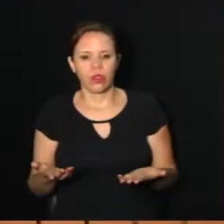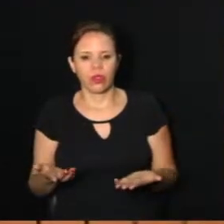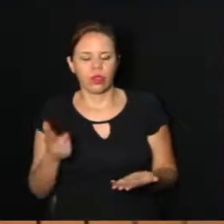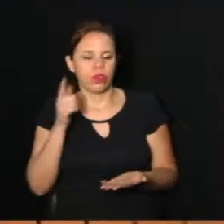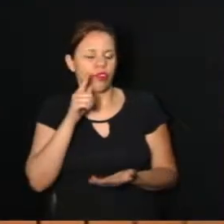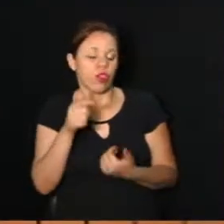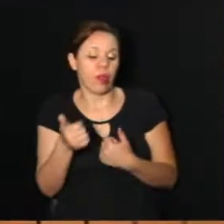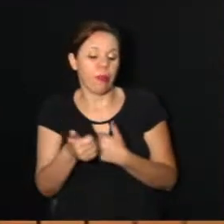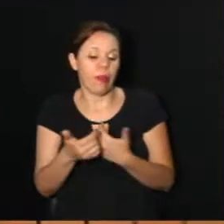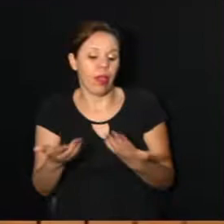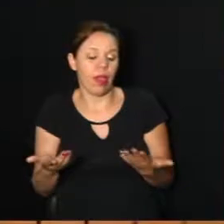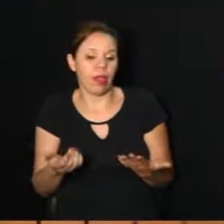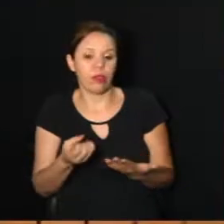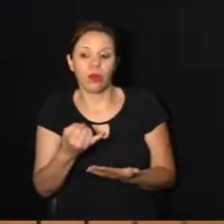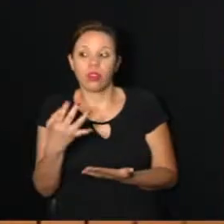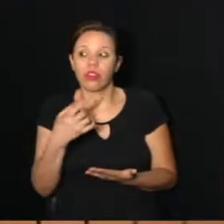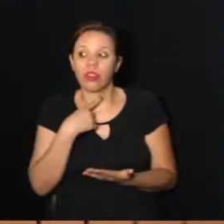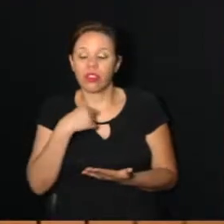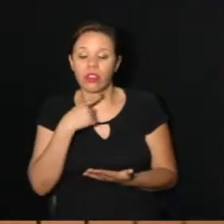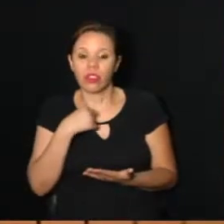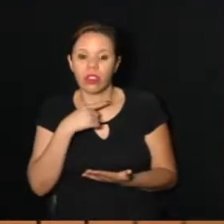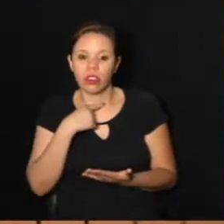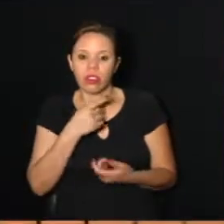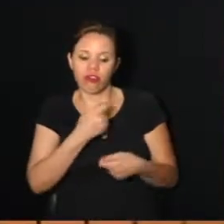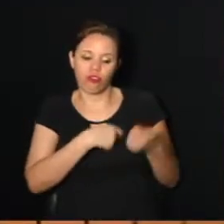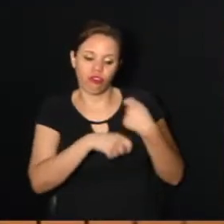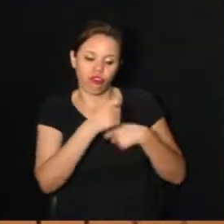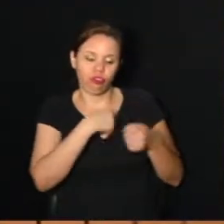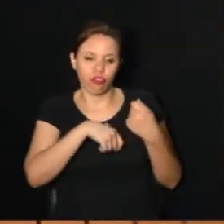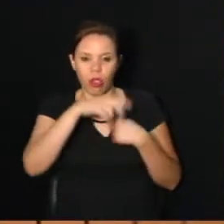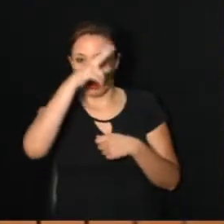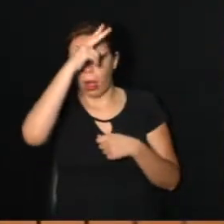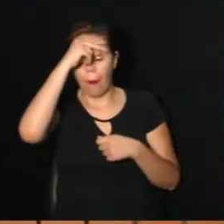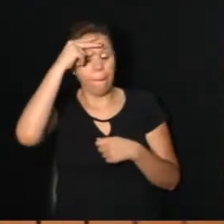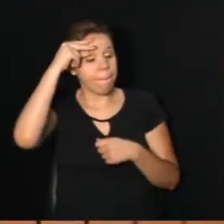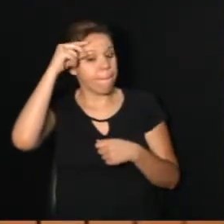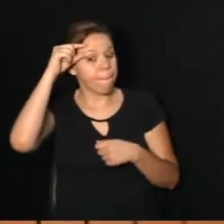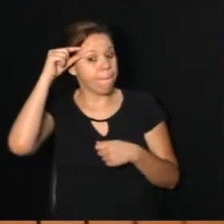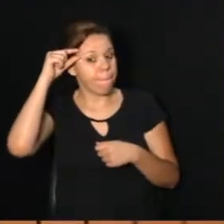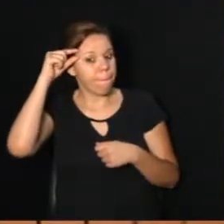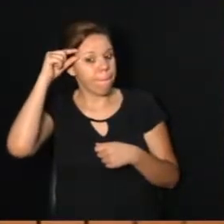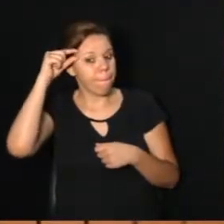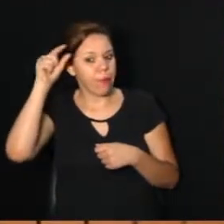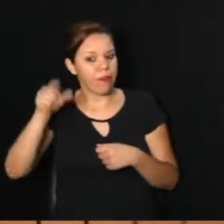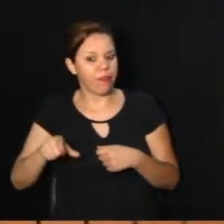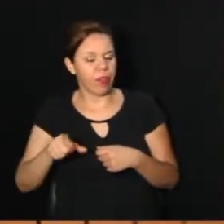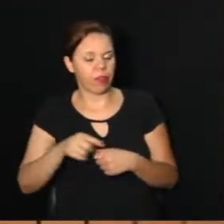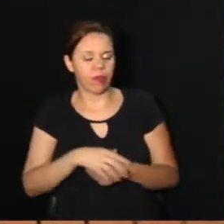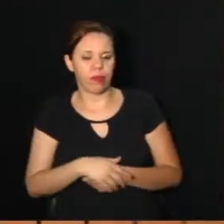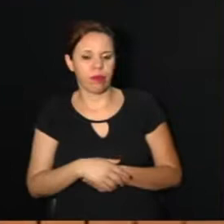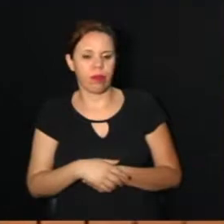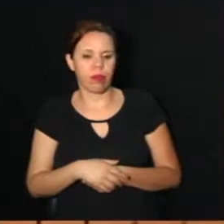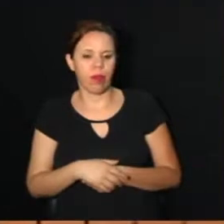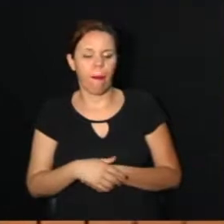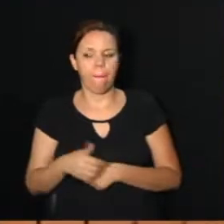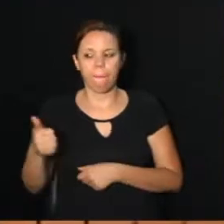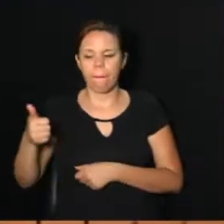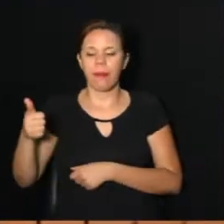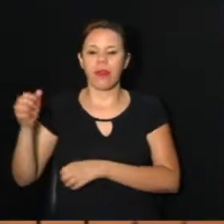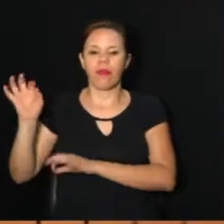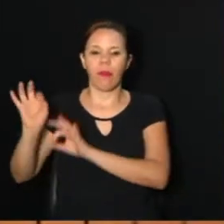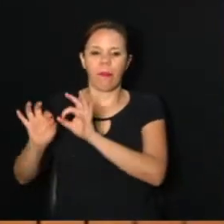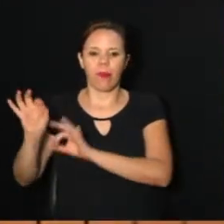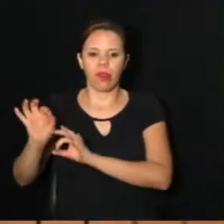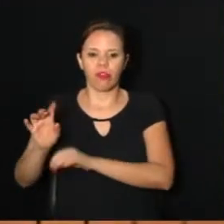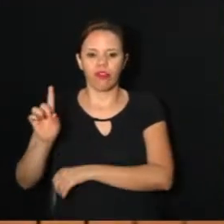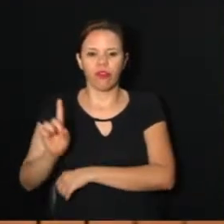perto do que é o desejo da gestão Jonas Donizete. O primeiro passo foi o plano diretor, realmente,